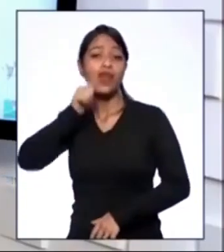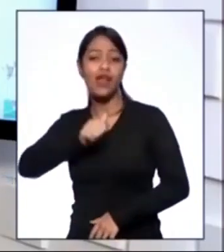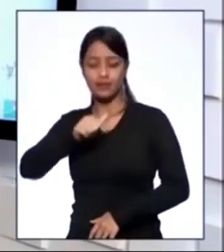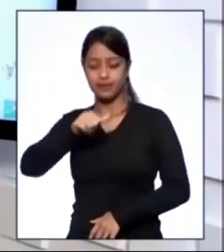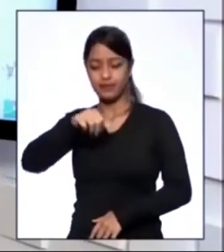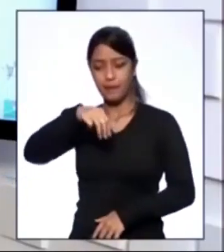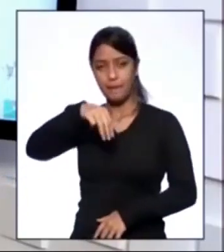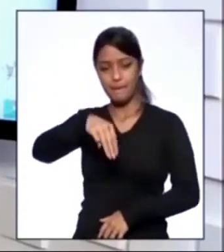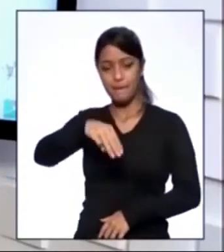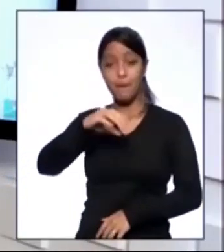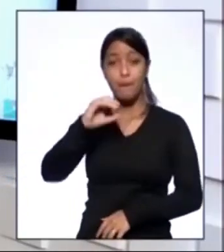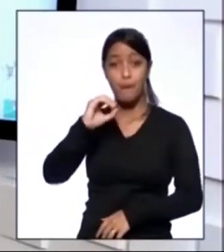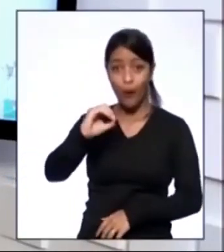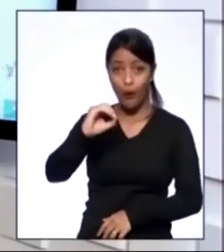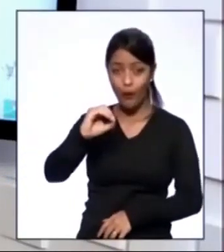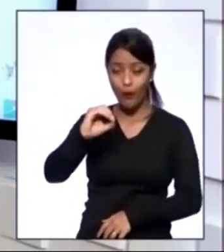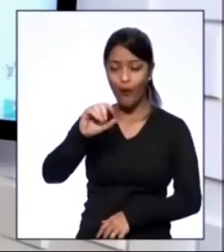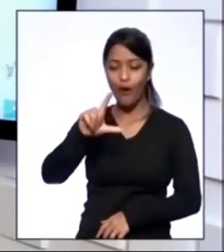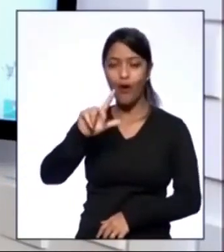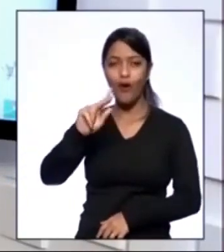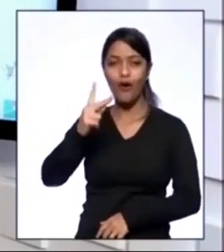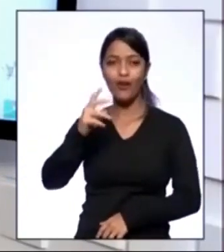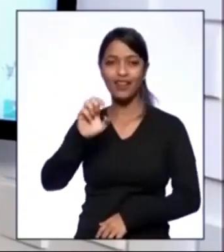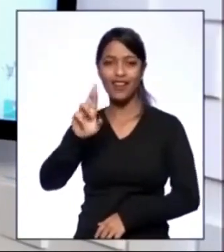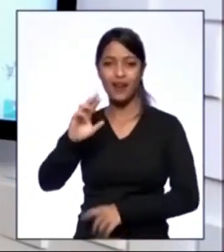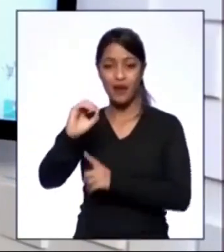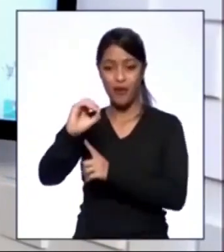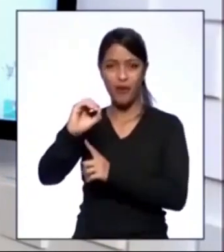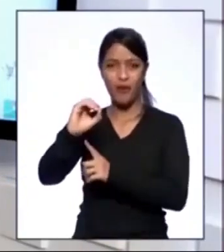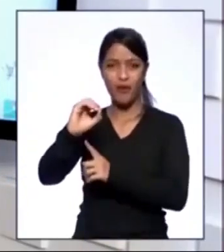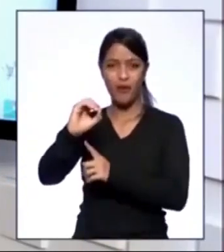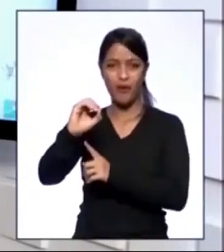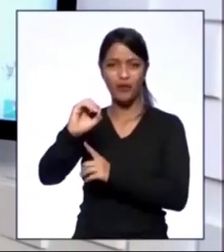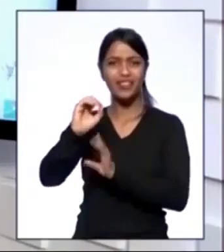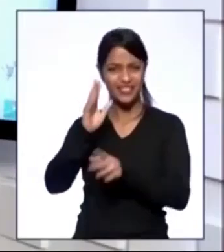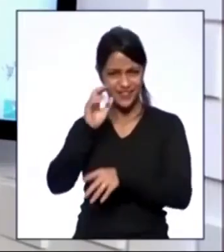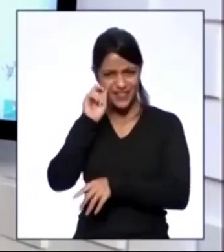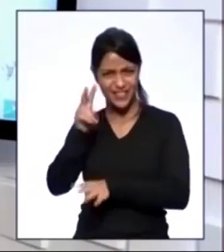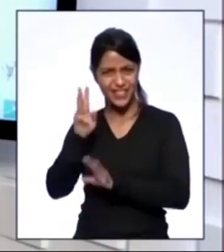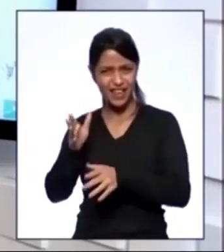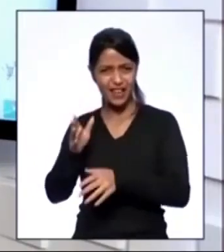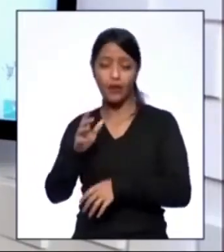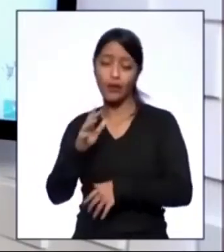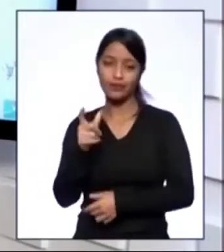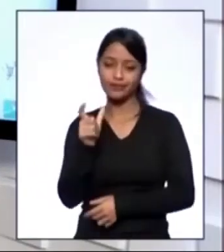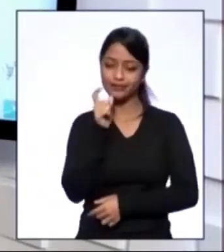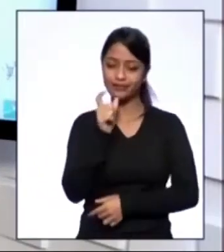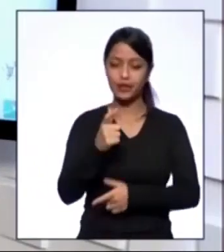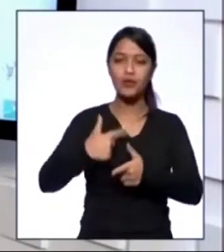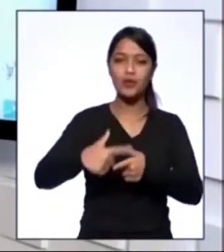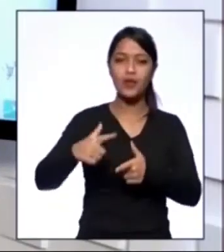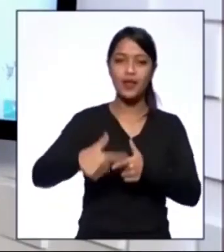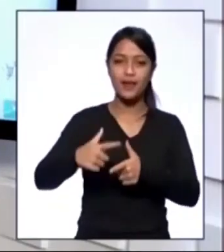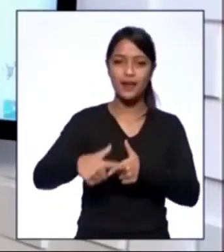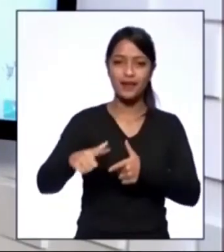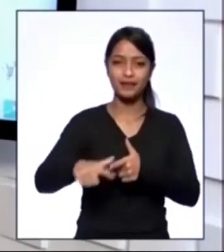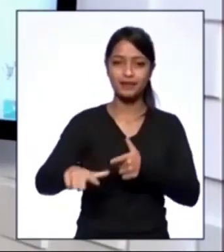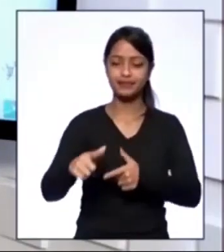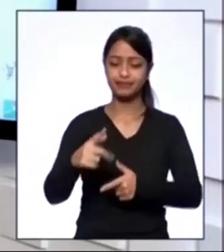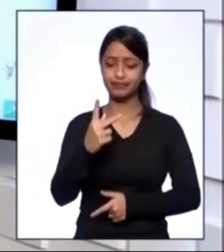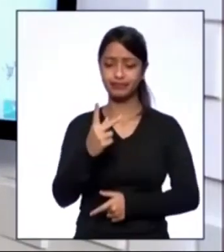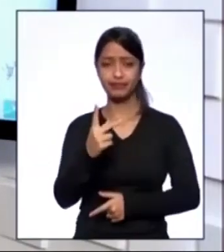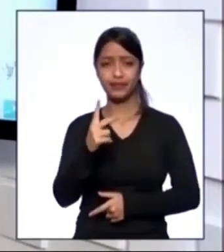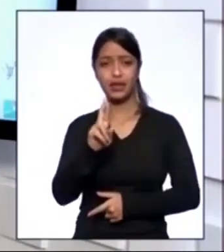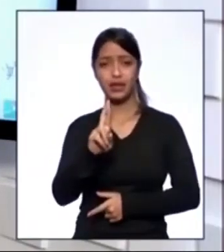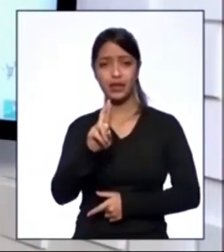o. Percebe? Então, essas correções, ó, a palavra problema, quantas vezes a gente viu